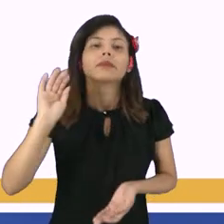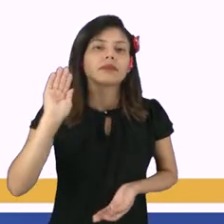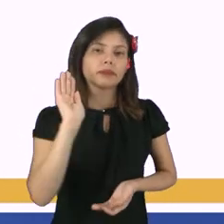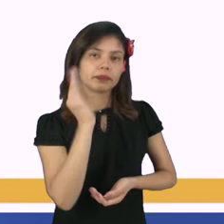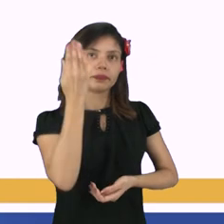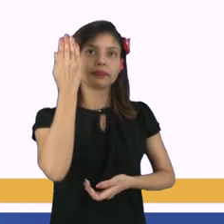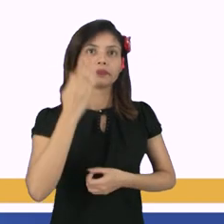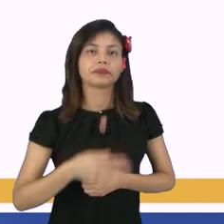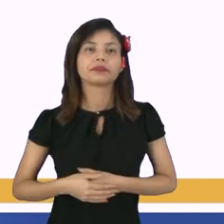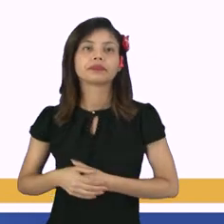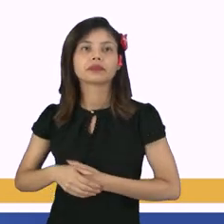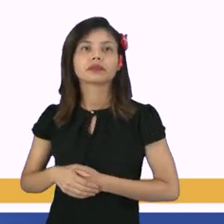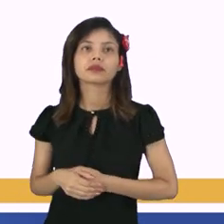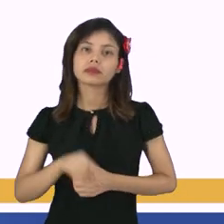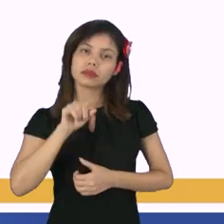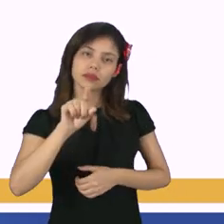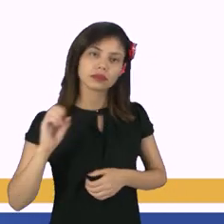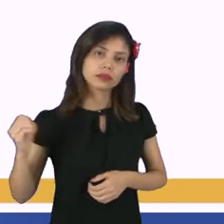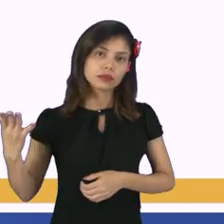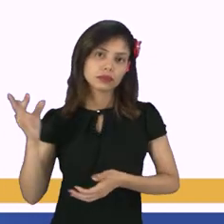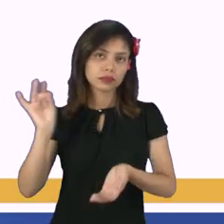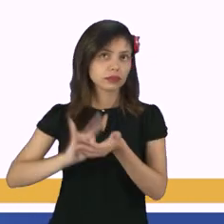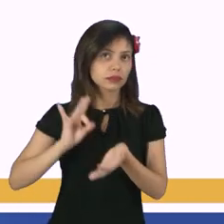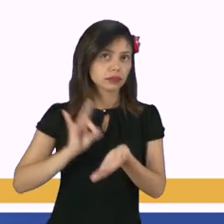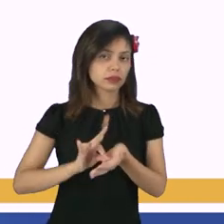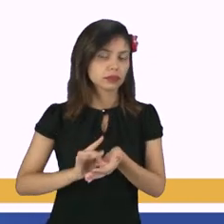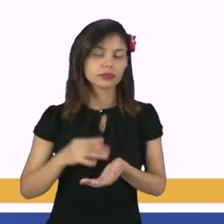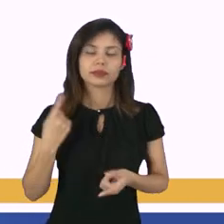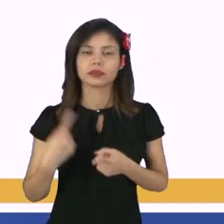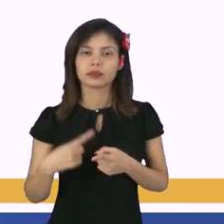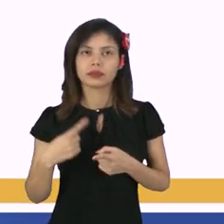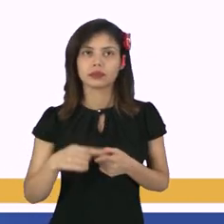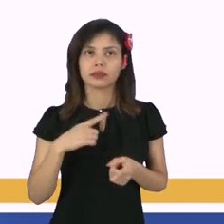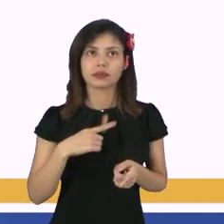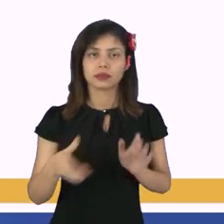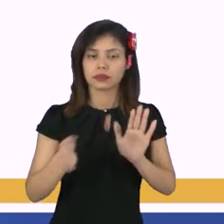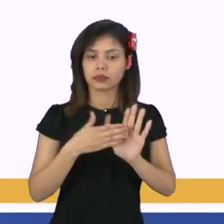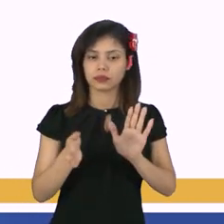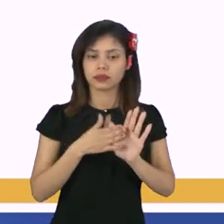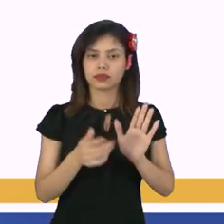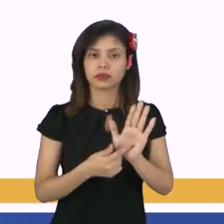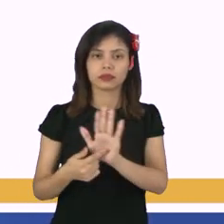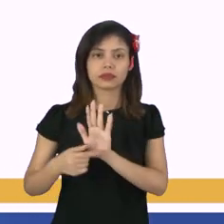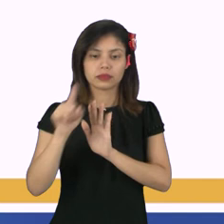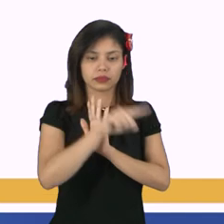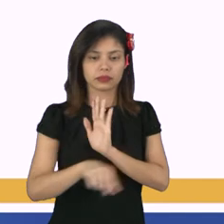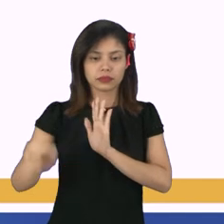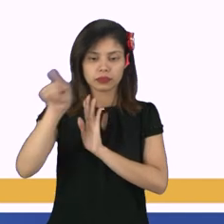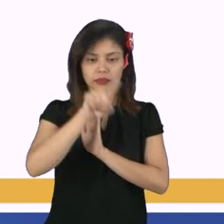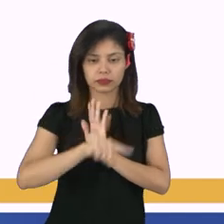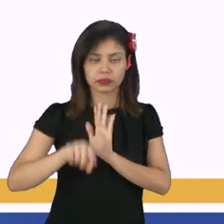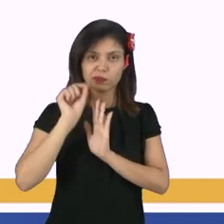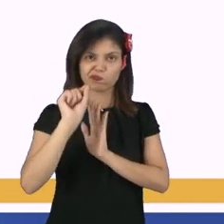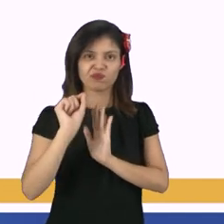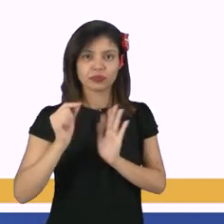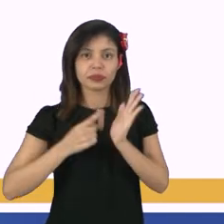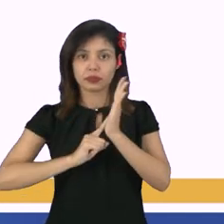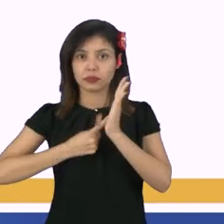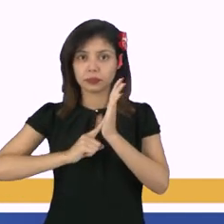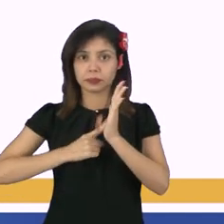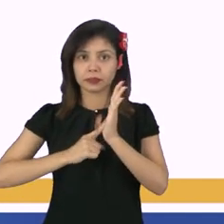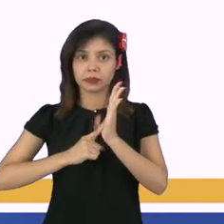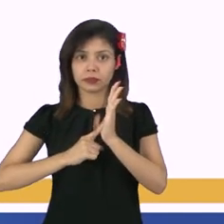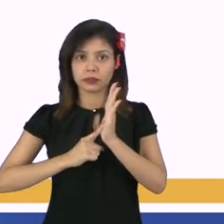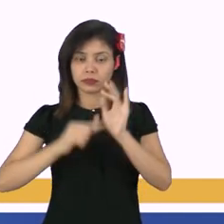verdade ou se você é falso nesse caso aí é verdadeiro nós temos a própria definição de espera o quê que é uma esfera é um